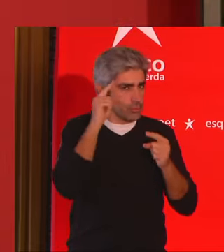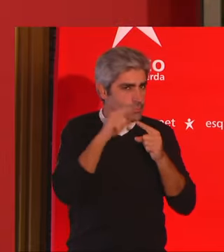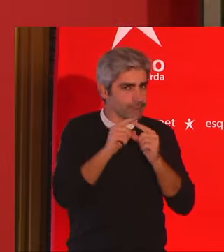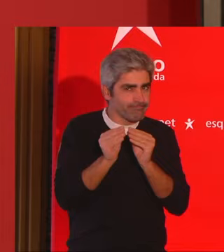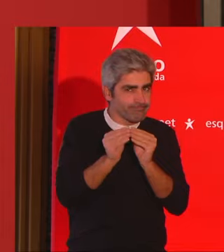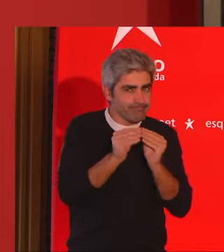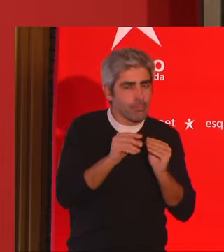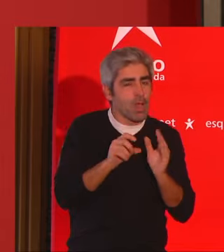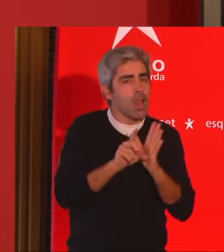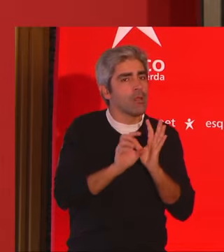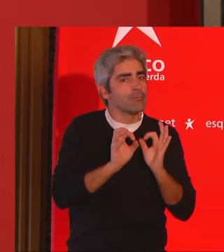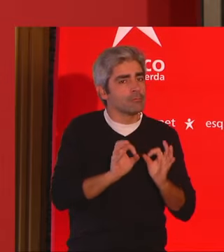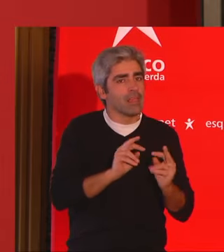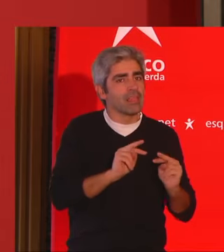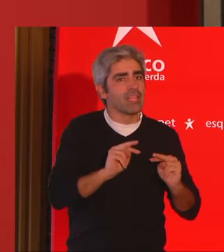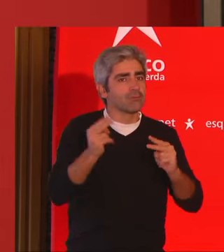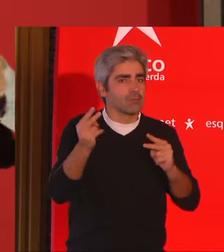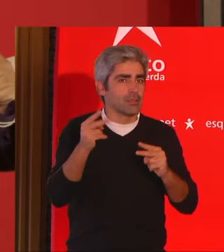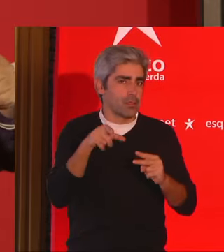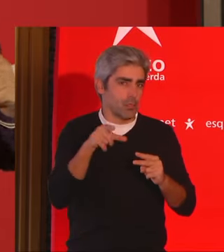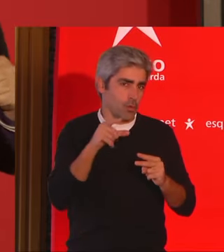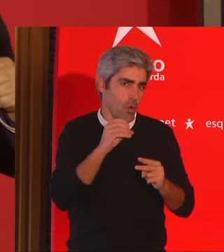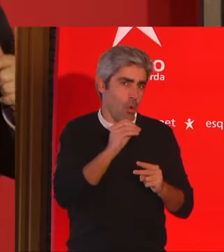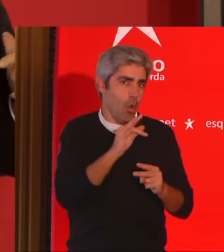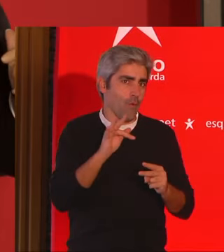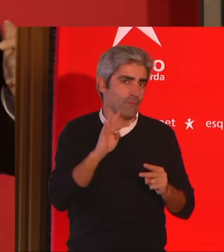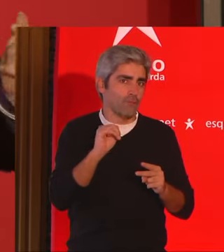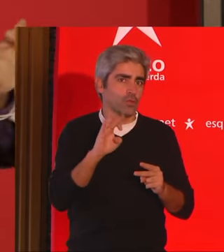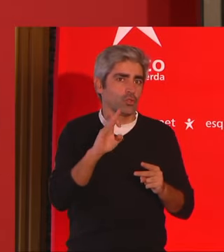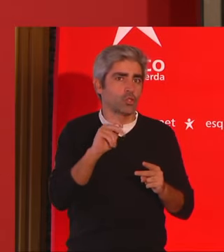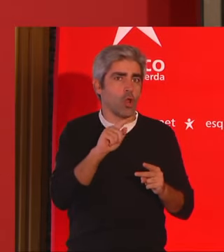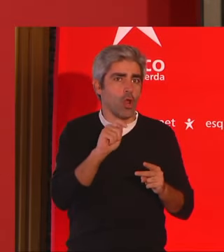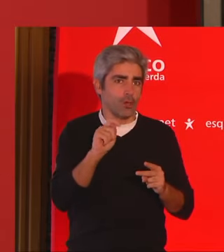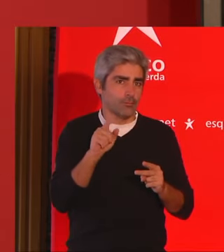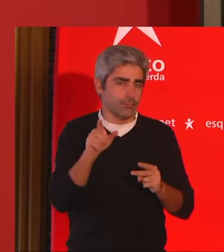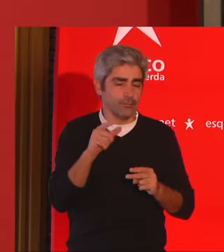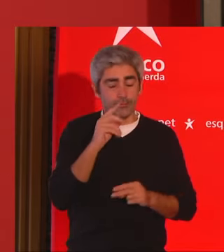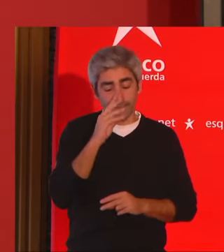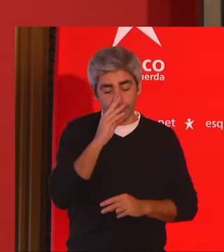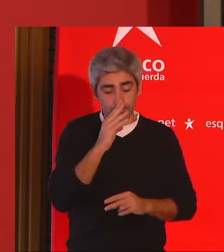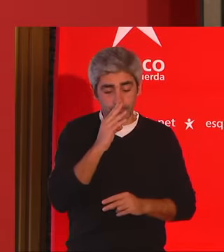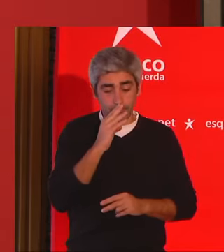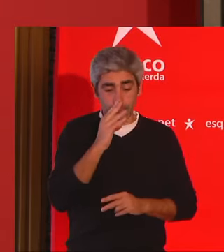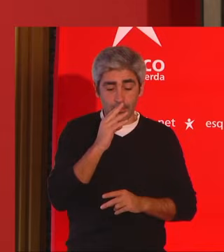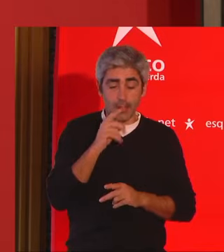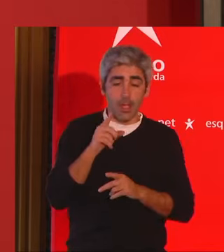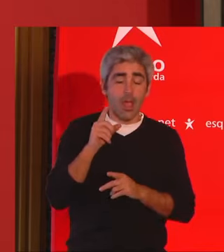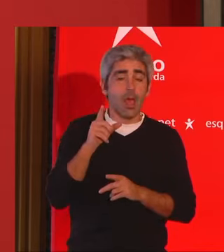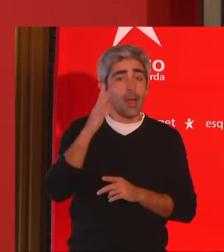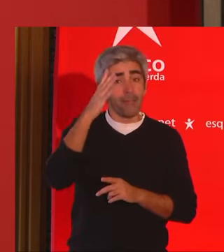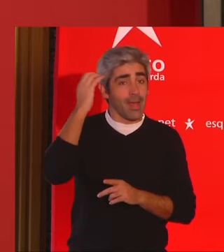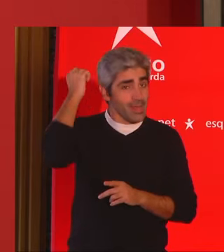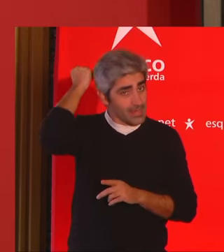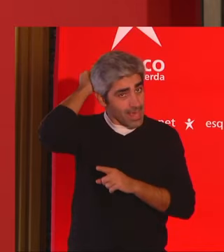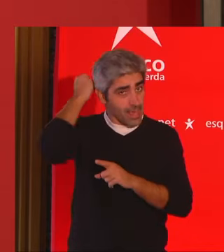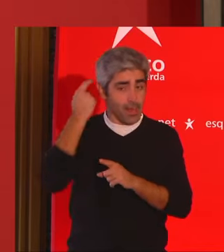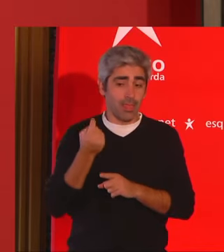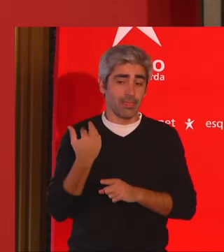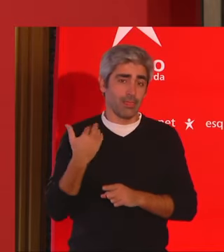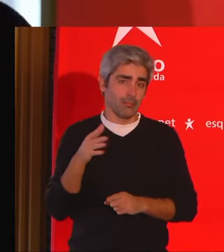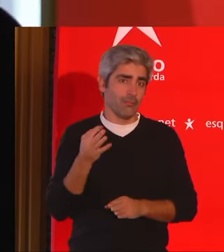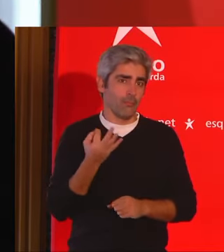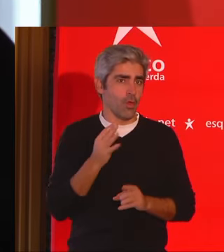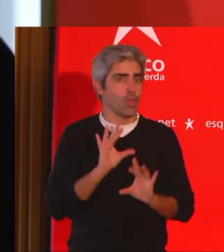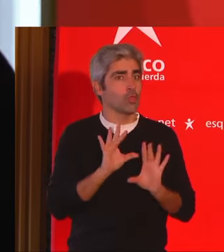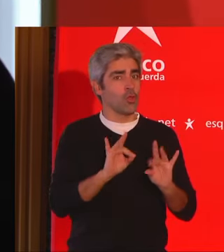organizar legalmente as transferências para offshores. E aqui a Mariana Mortágua recentemente pôs o dedo